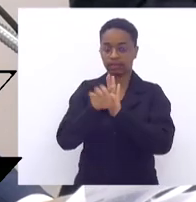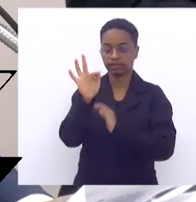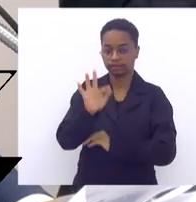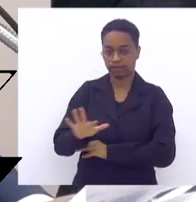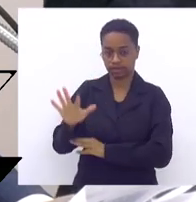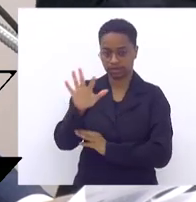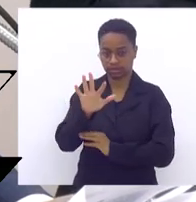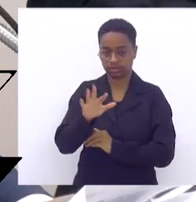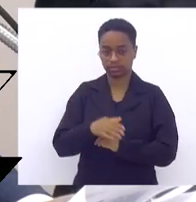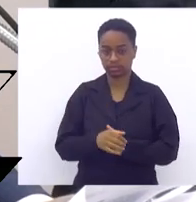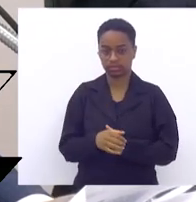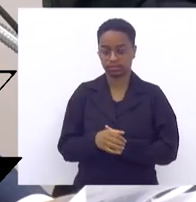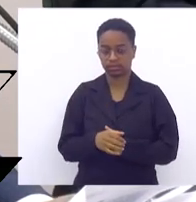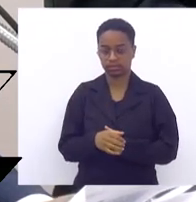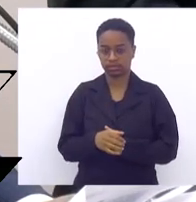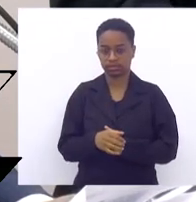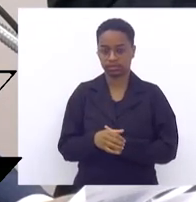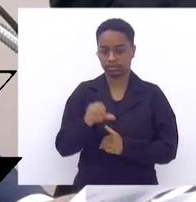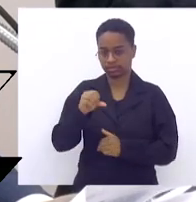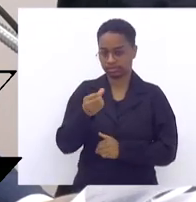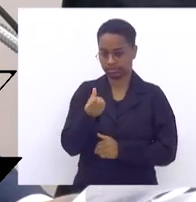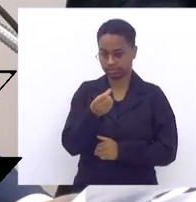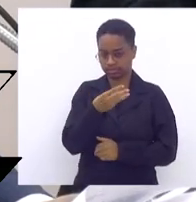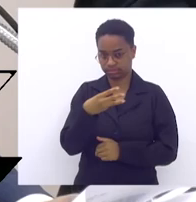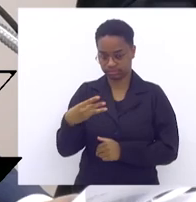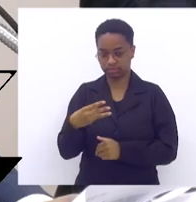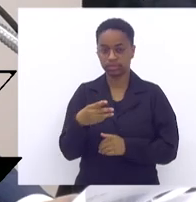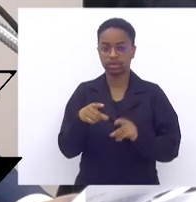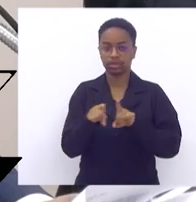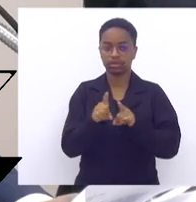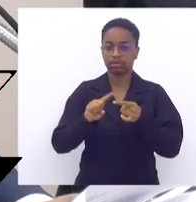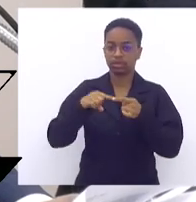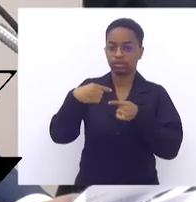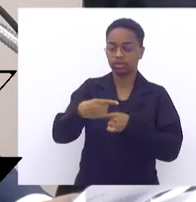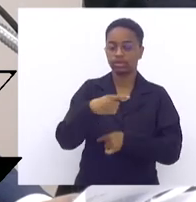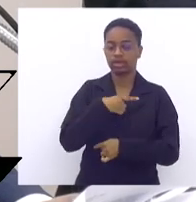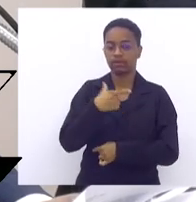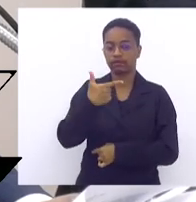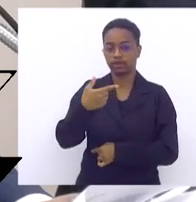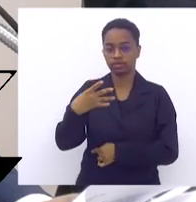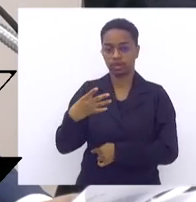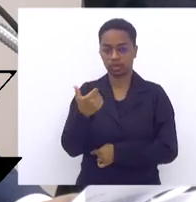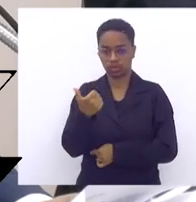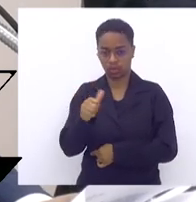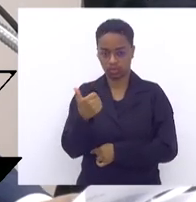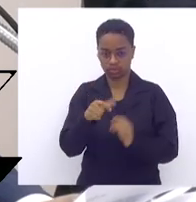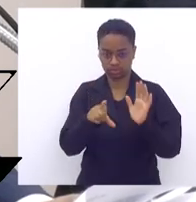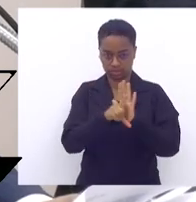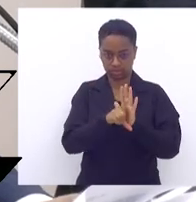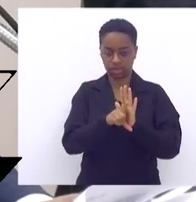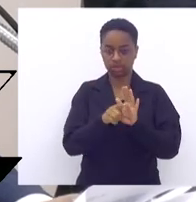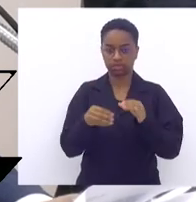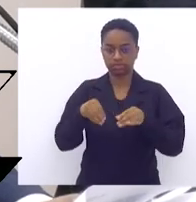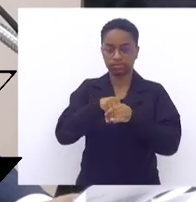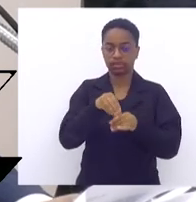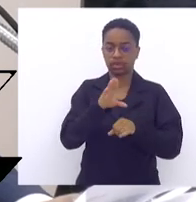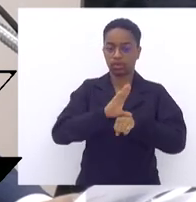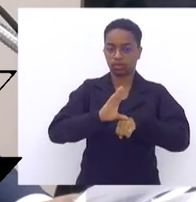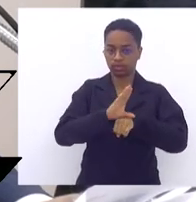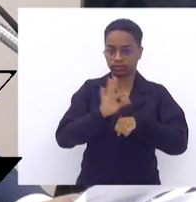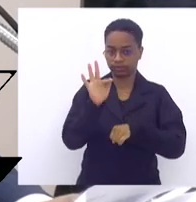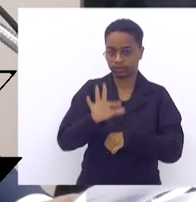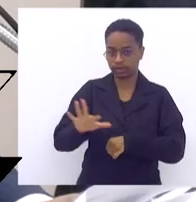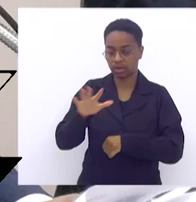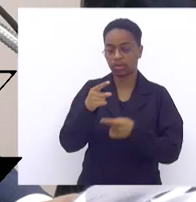Depois, eu faço aqui uma alusão ao 2411 da Constituição Federal, que justamente